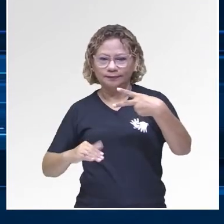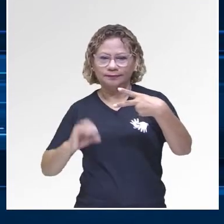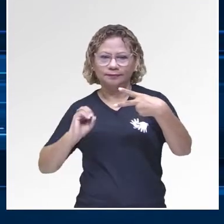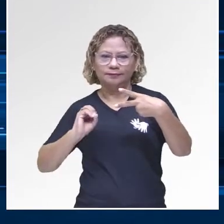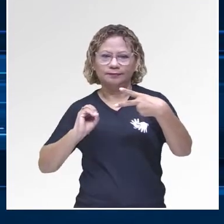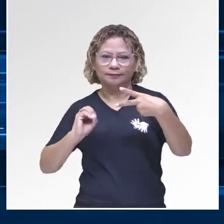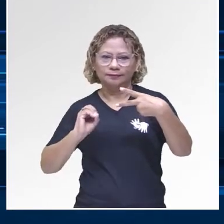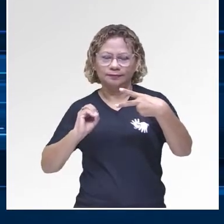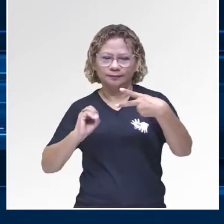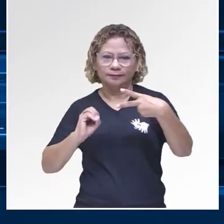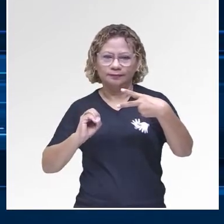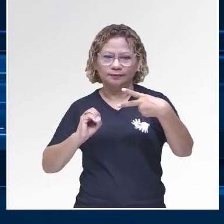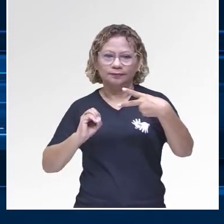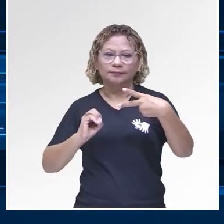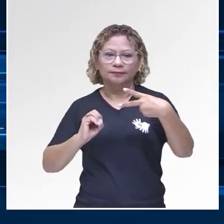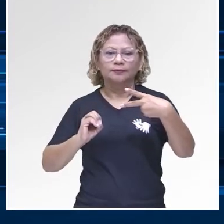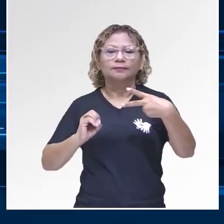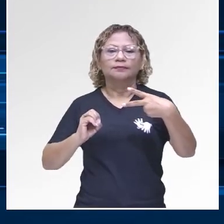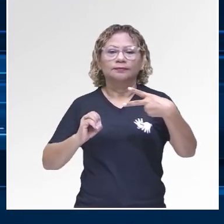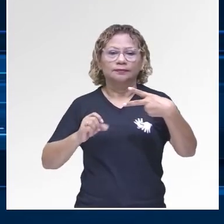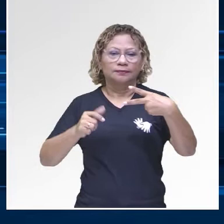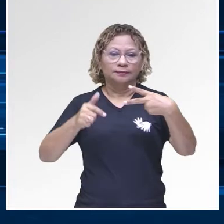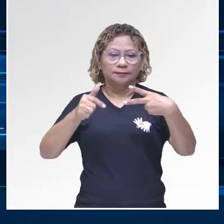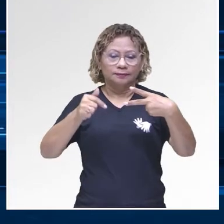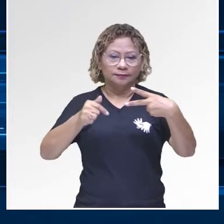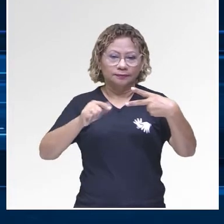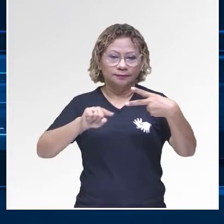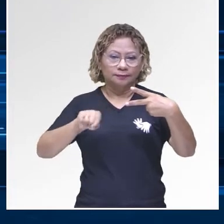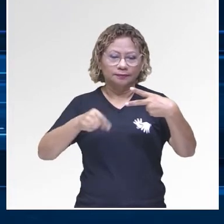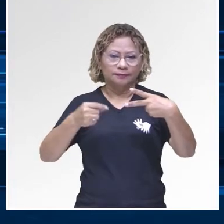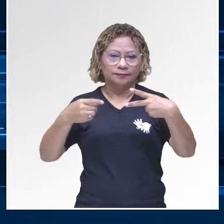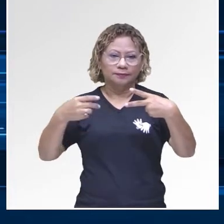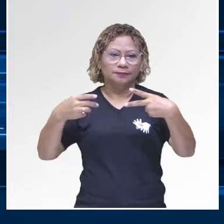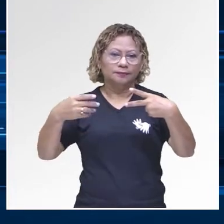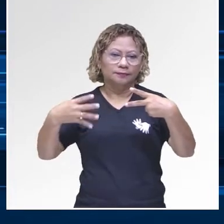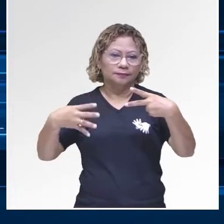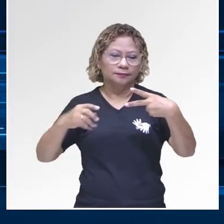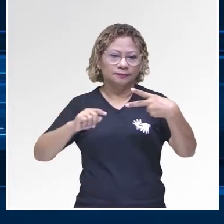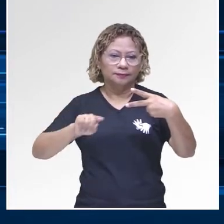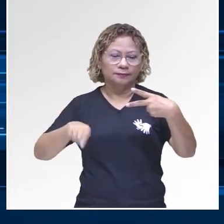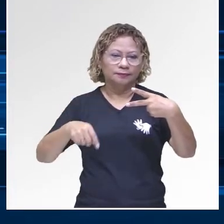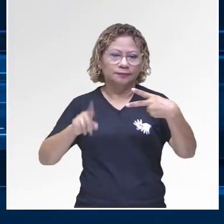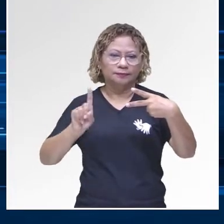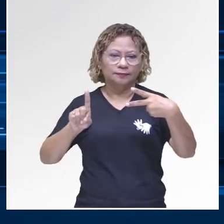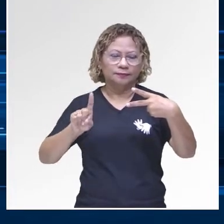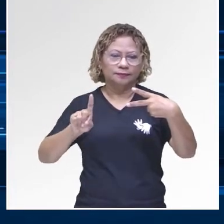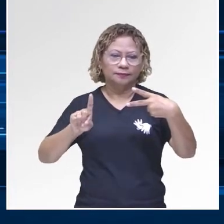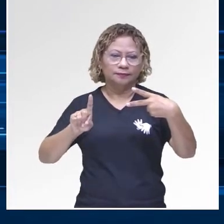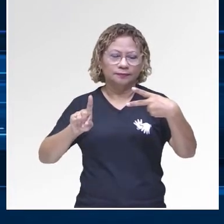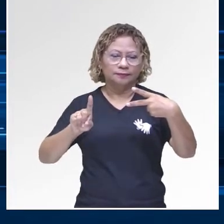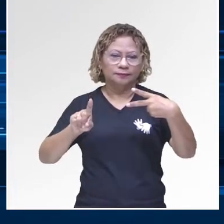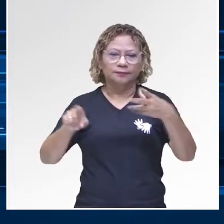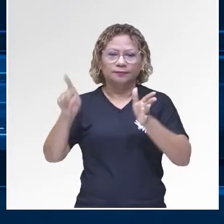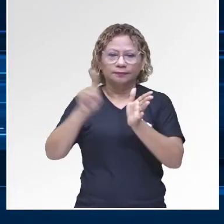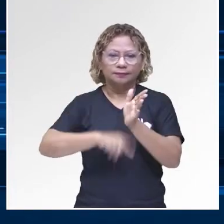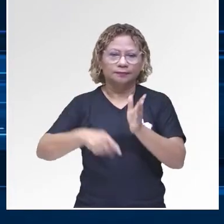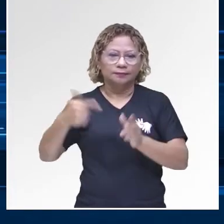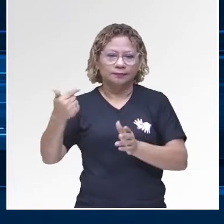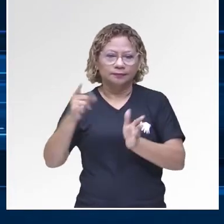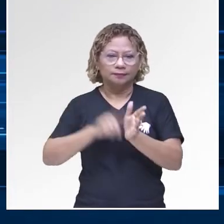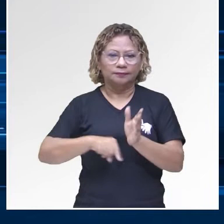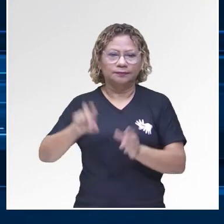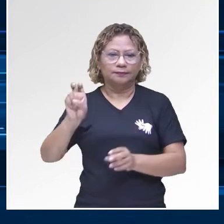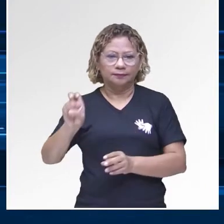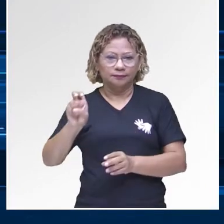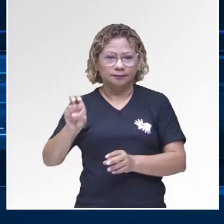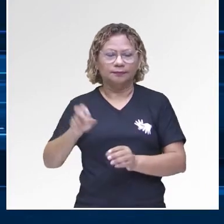Menos 2 menos 1, menos 3. E assim sucessivamente. Menos 5 menos menos 2 vai dar menos 3. Né?